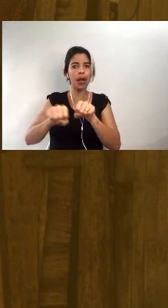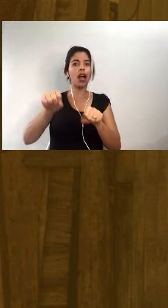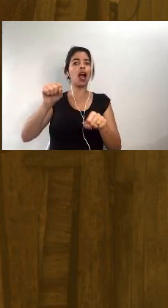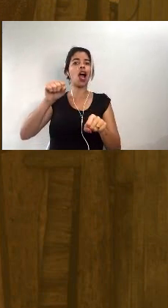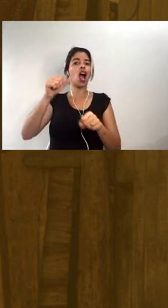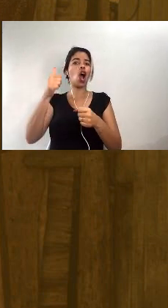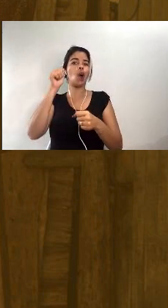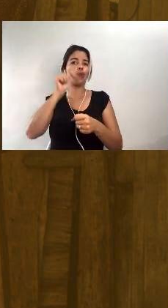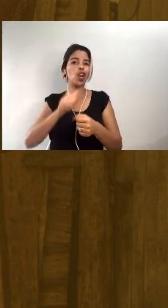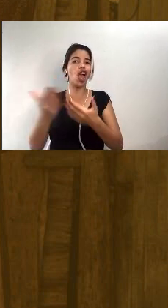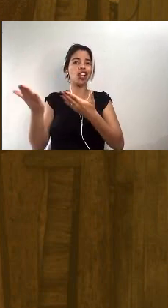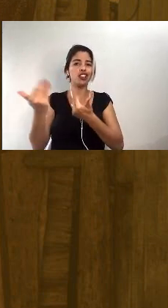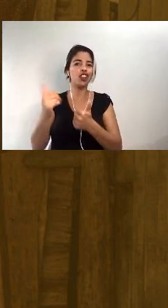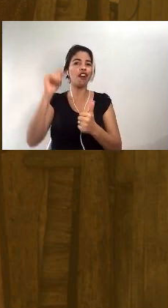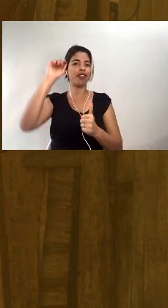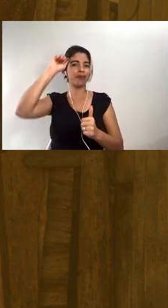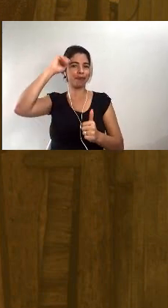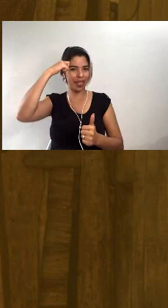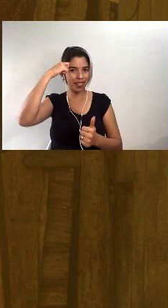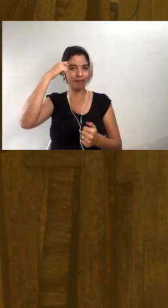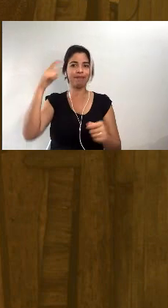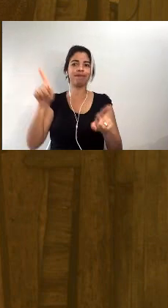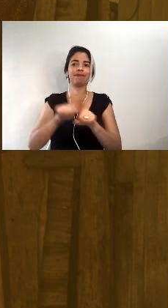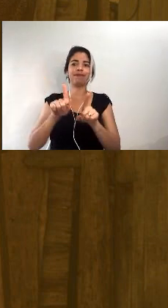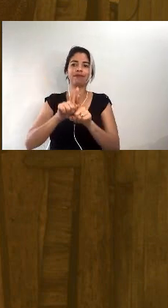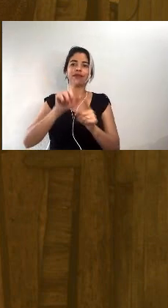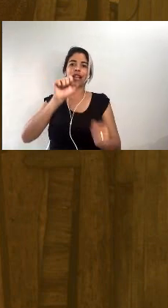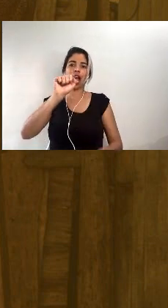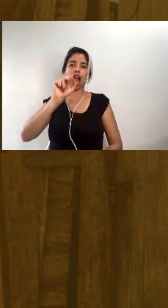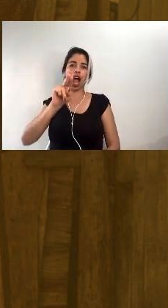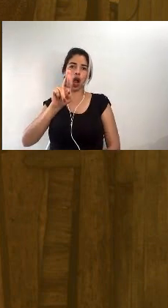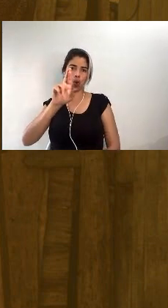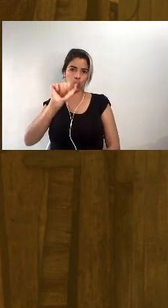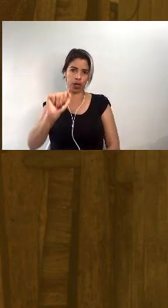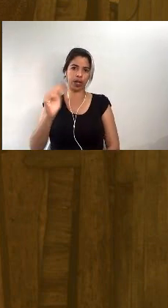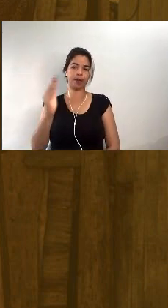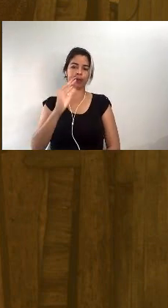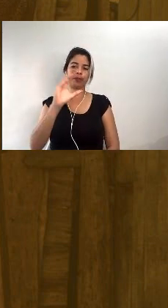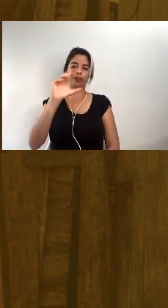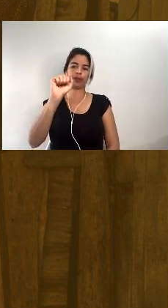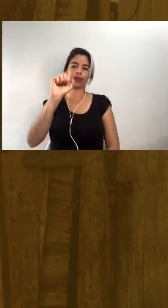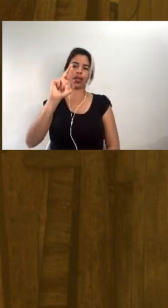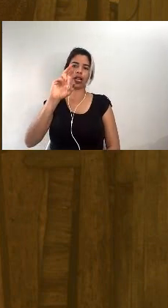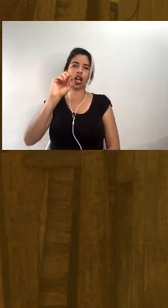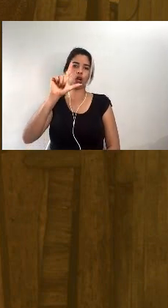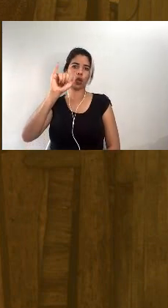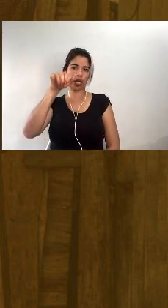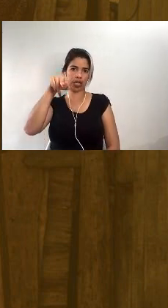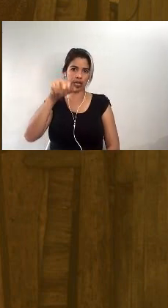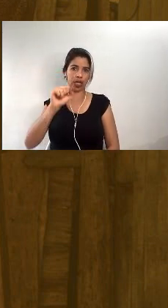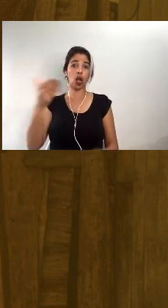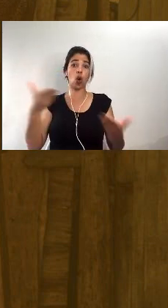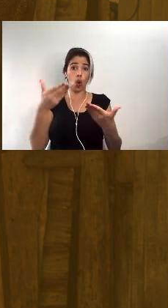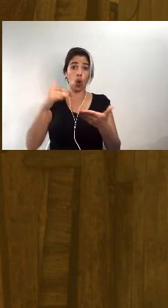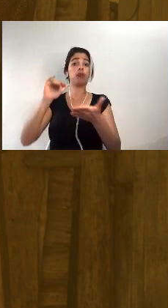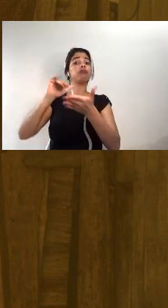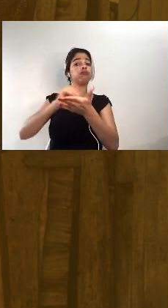Ela é também o palco de Áurea Carolina, que atualmente está deputada estadual pelo PSOL e que também,